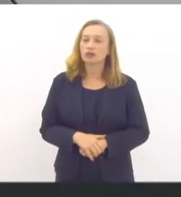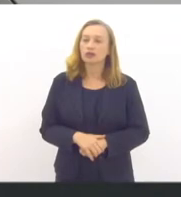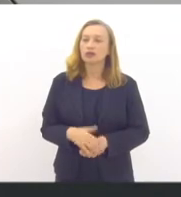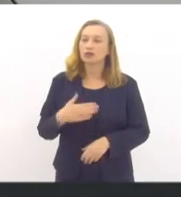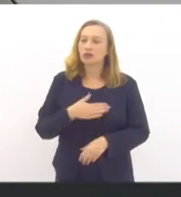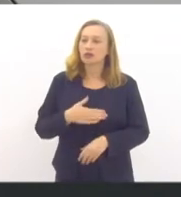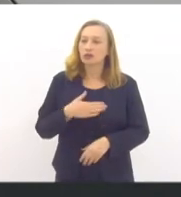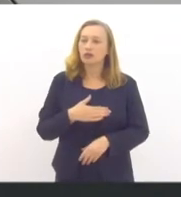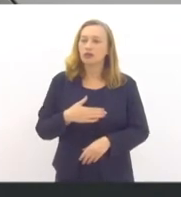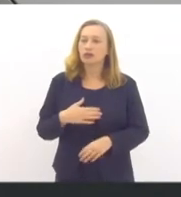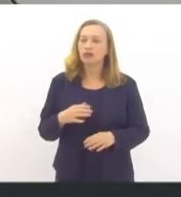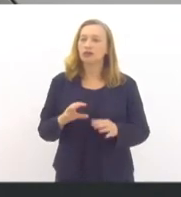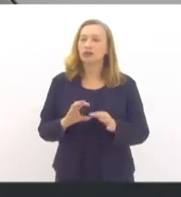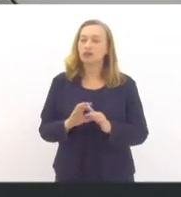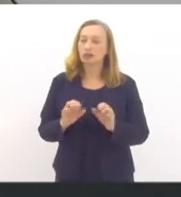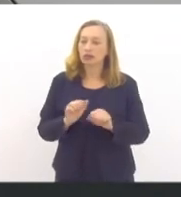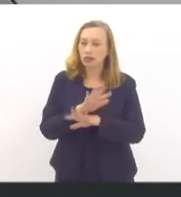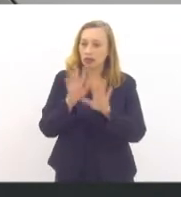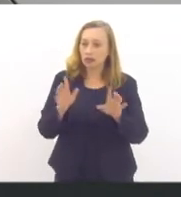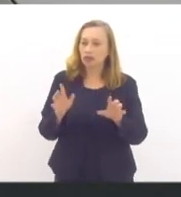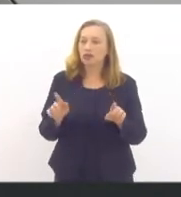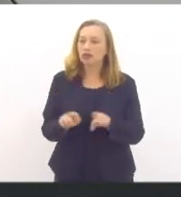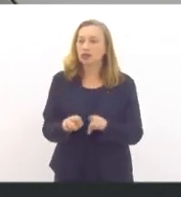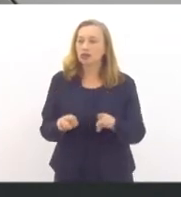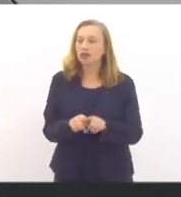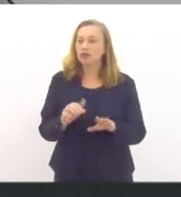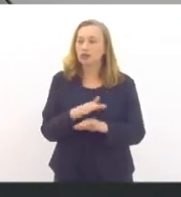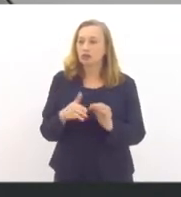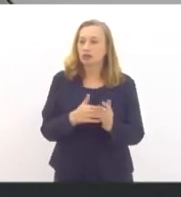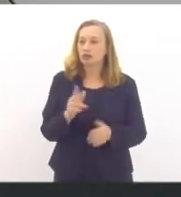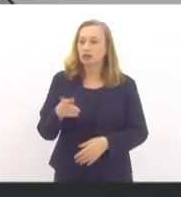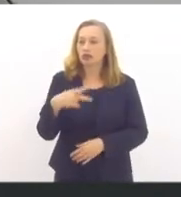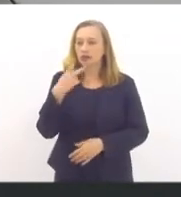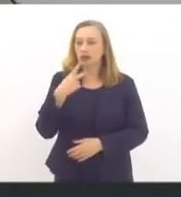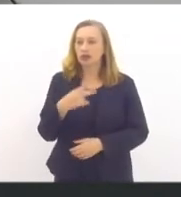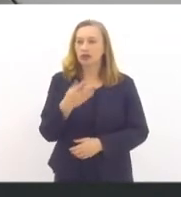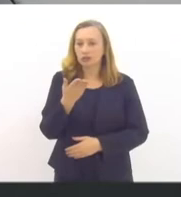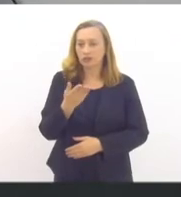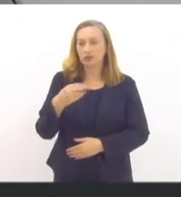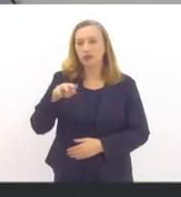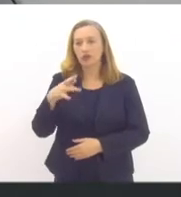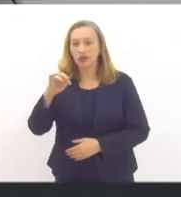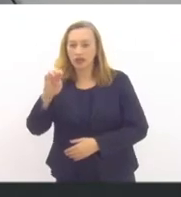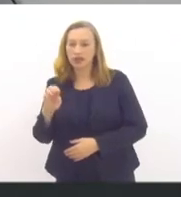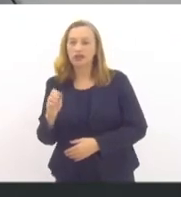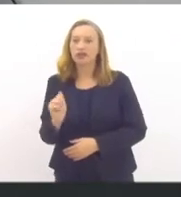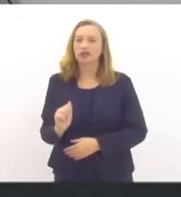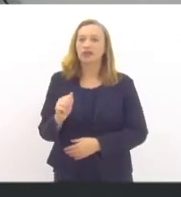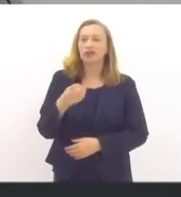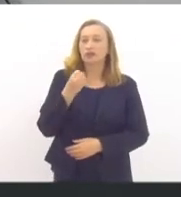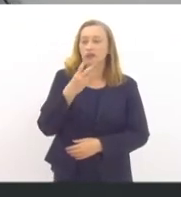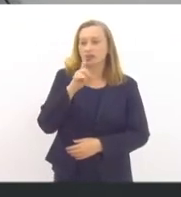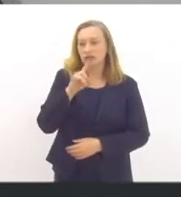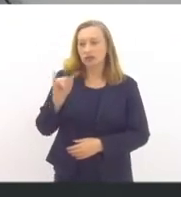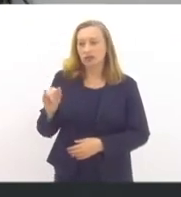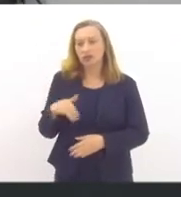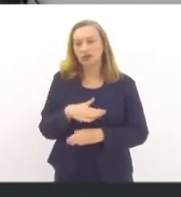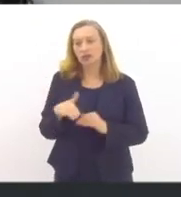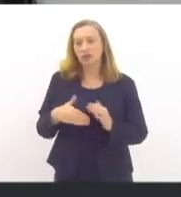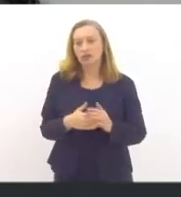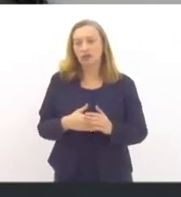gostaria de deixar isso claro também, como os demais fizeram. Dona Morena. Bom dia a todos e a